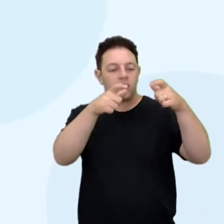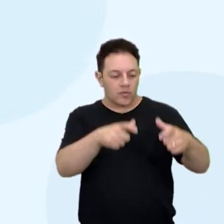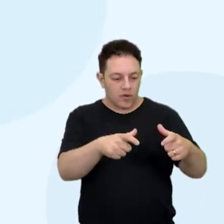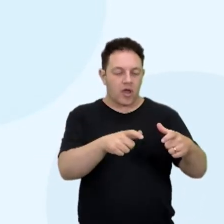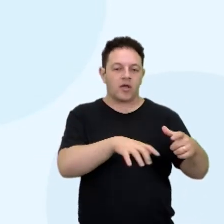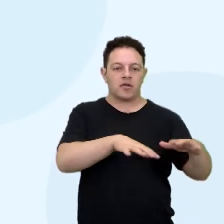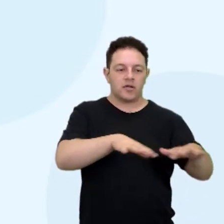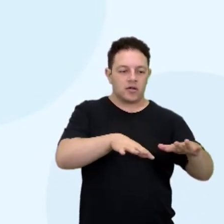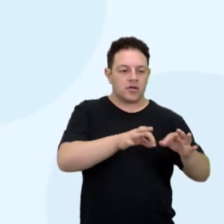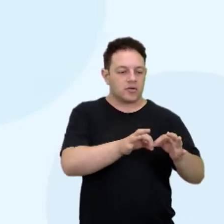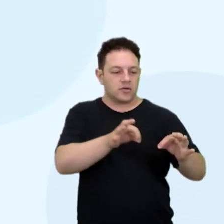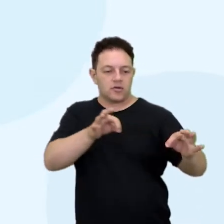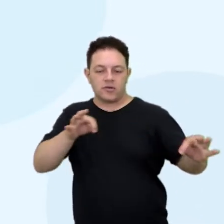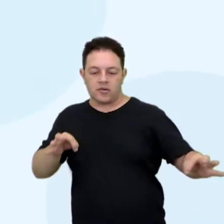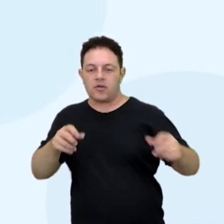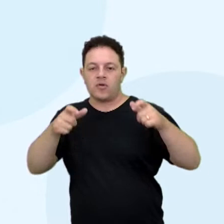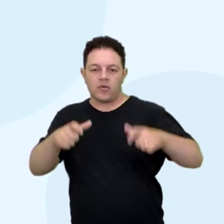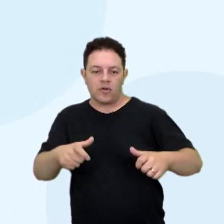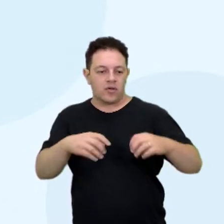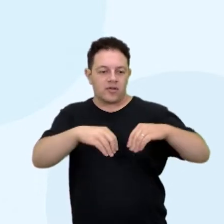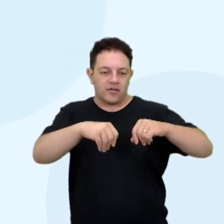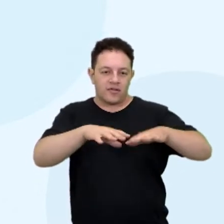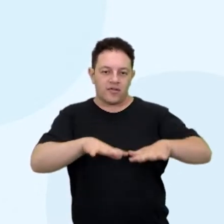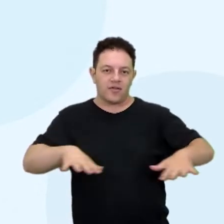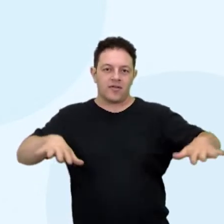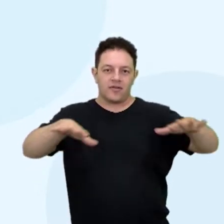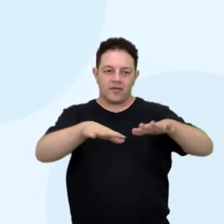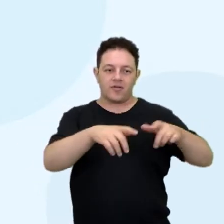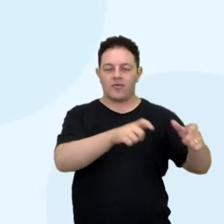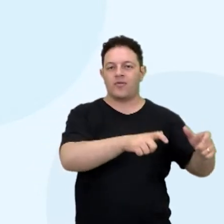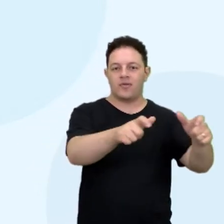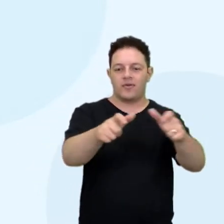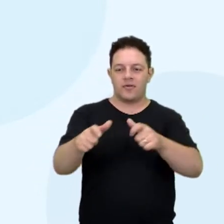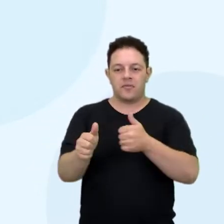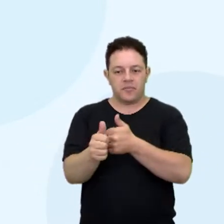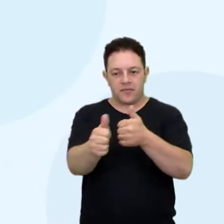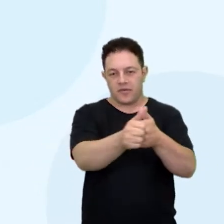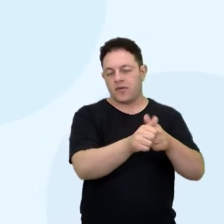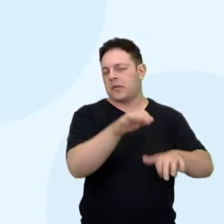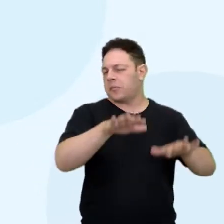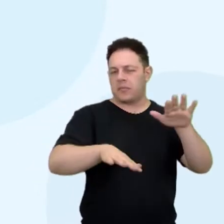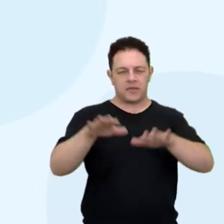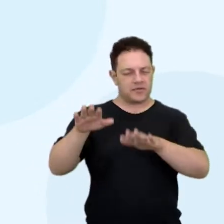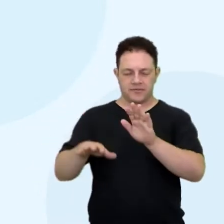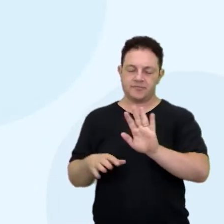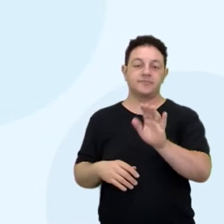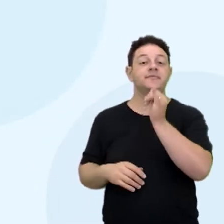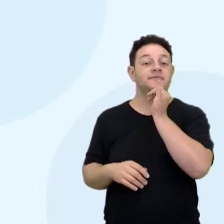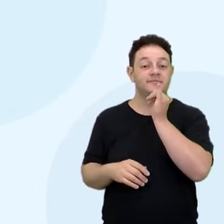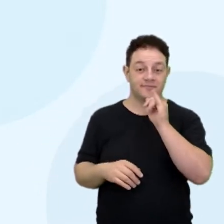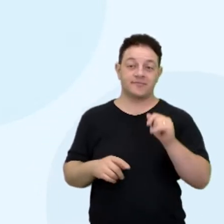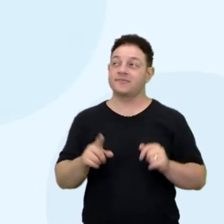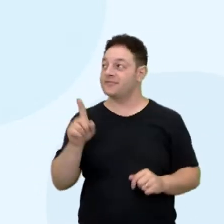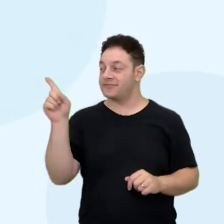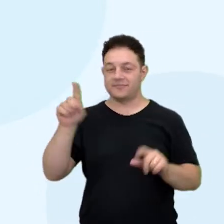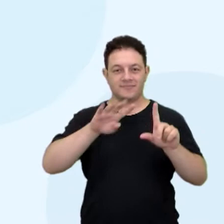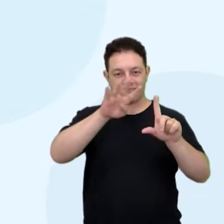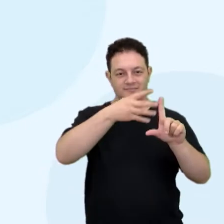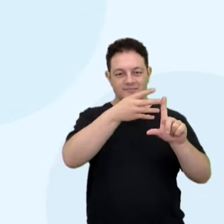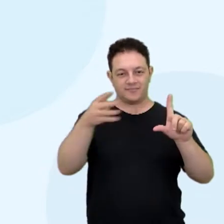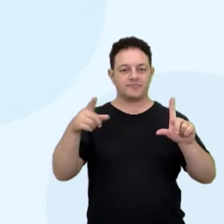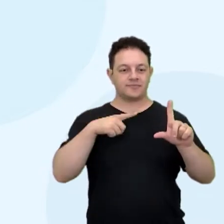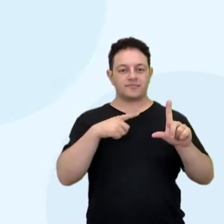epicentro, das condições do terreno e das edificações, entre outros fatores. Então, pela tabela lá, que ela tem